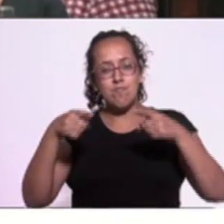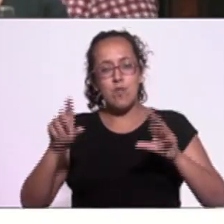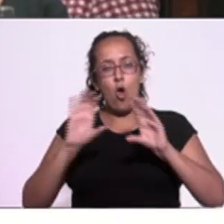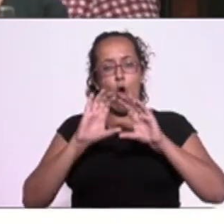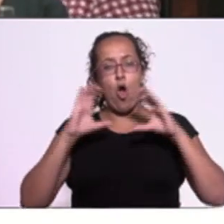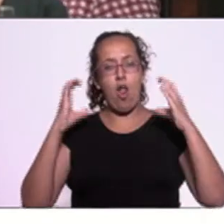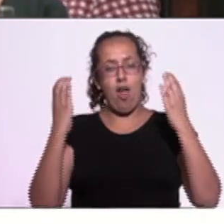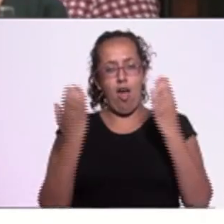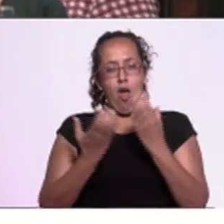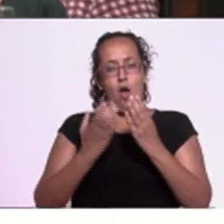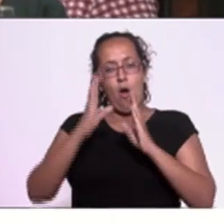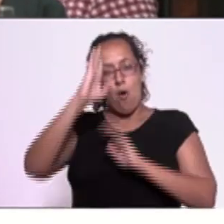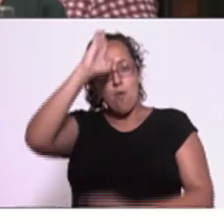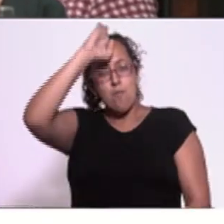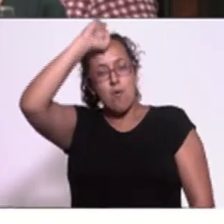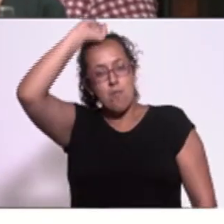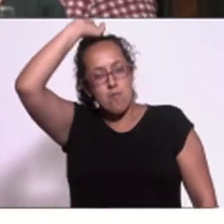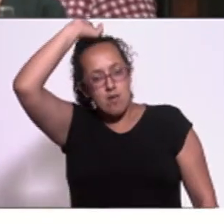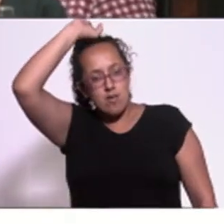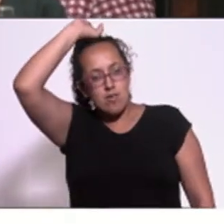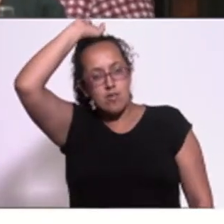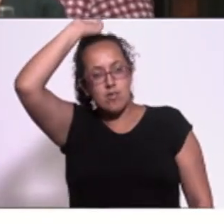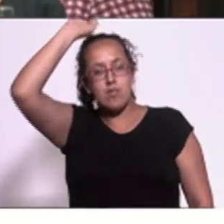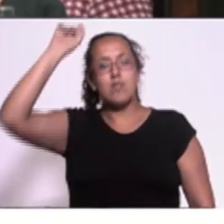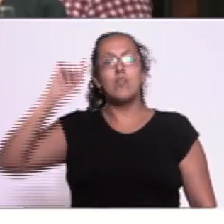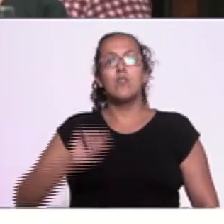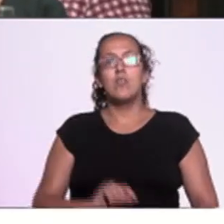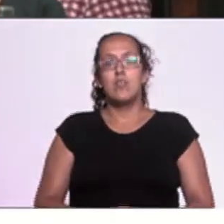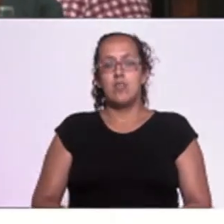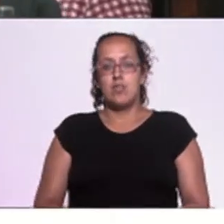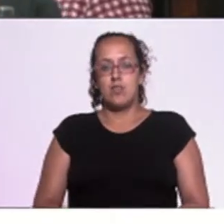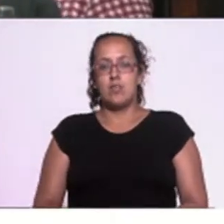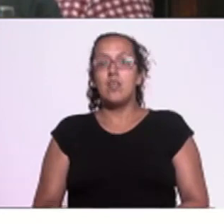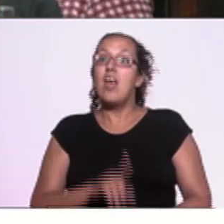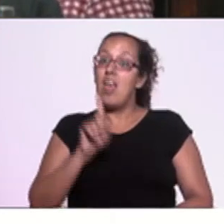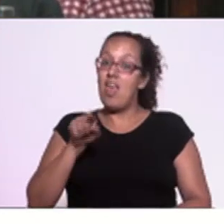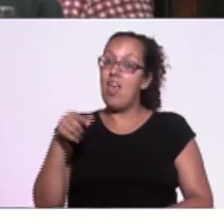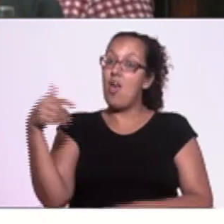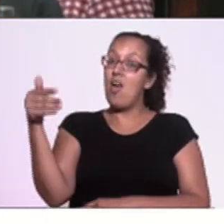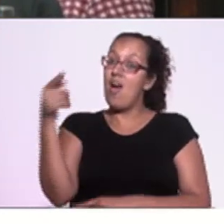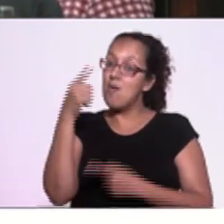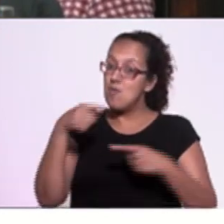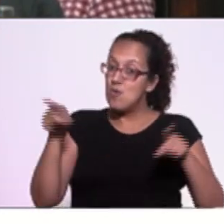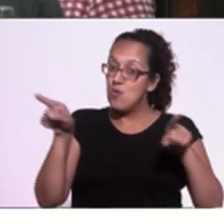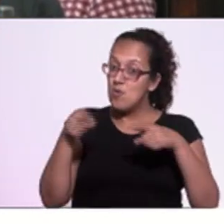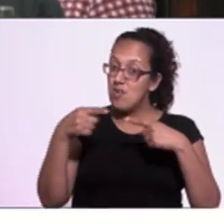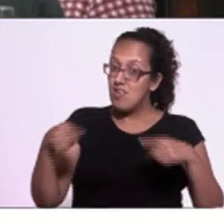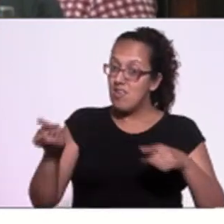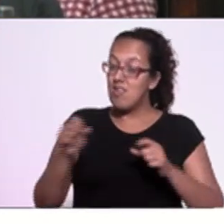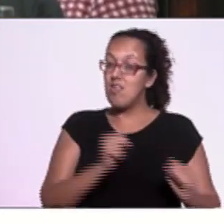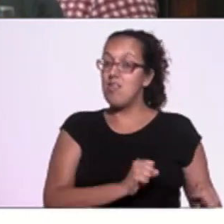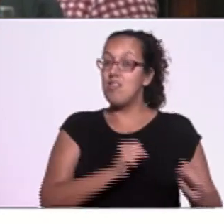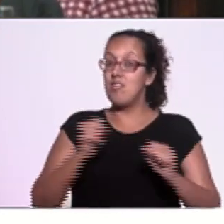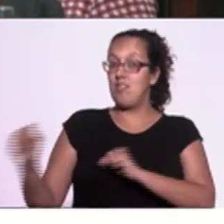Bombeiros para executar o hino da República.